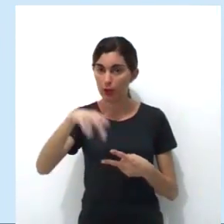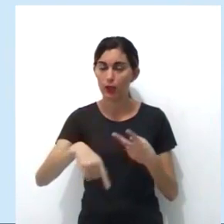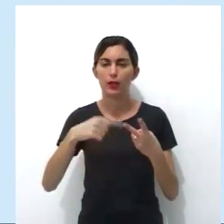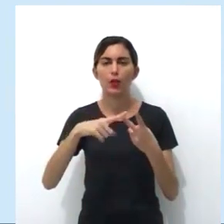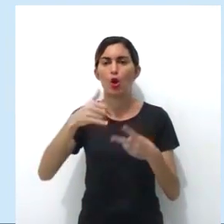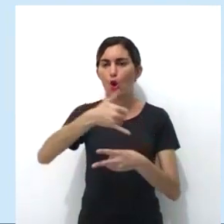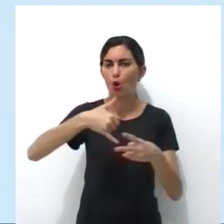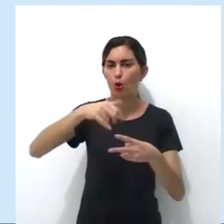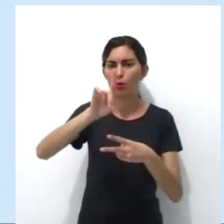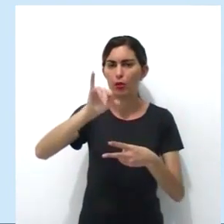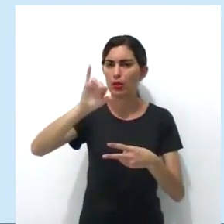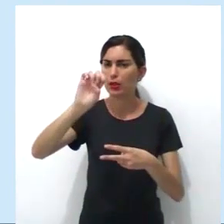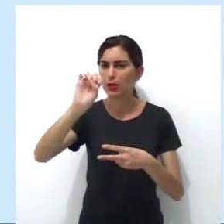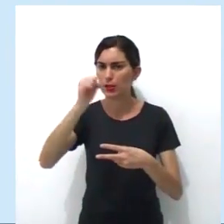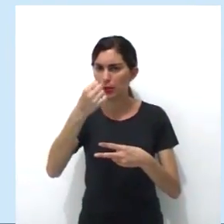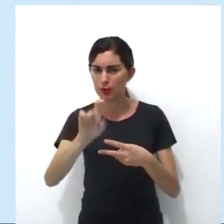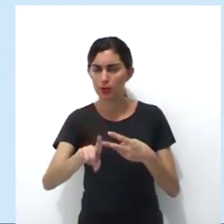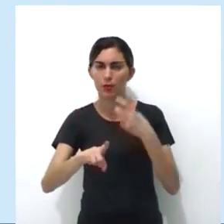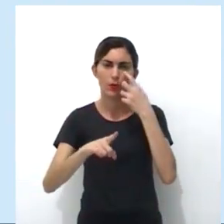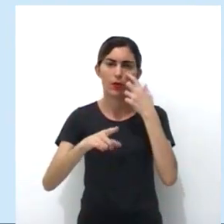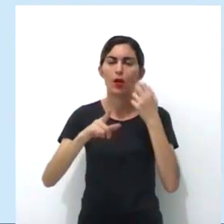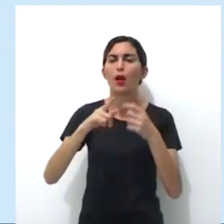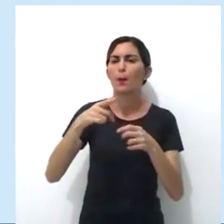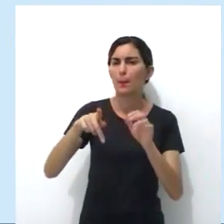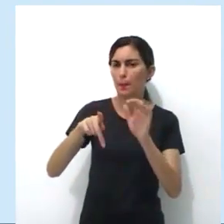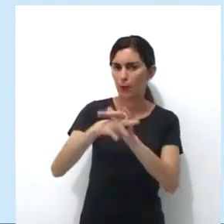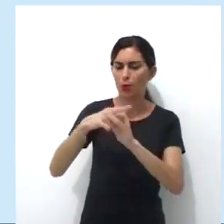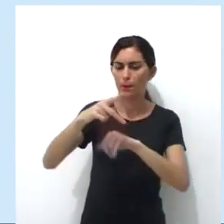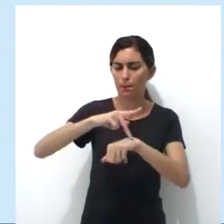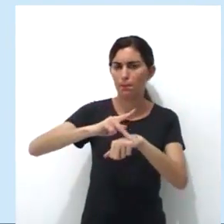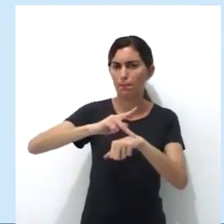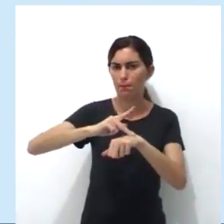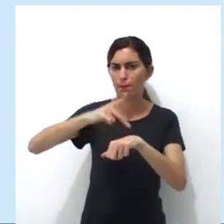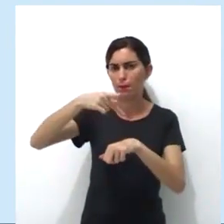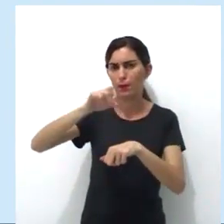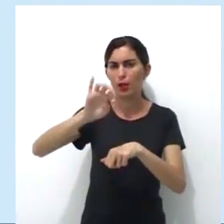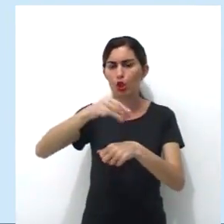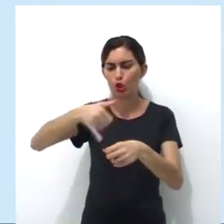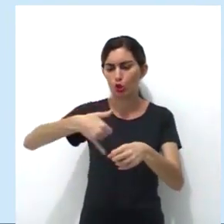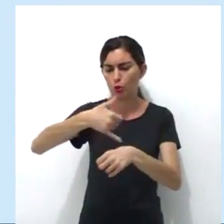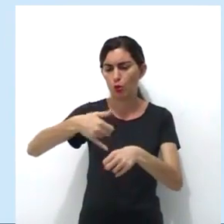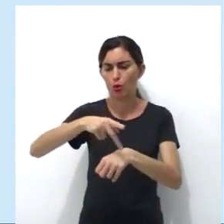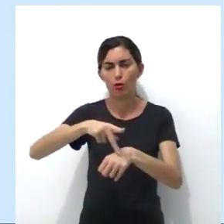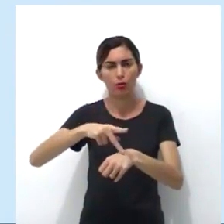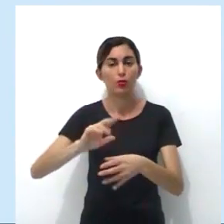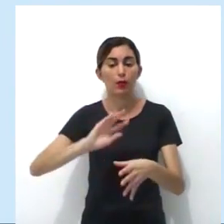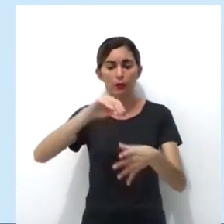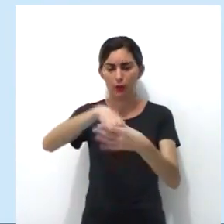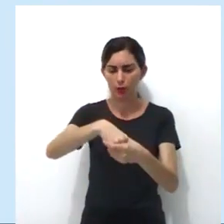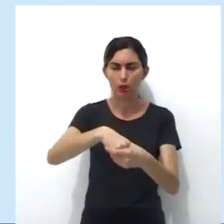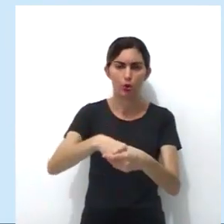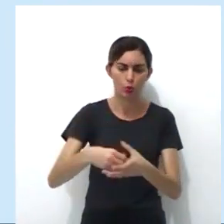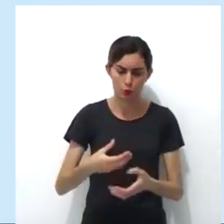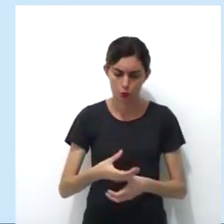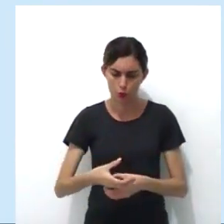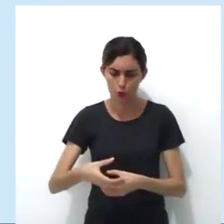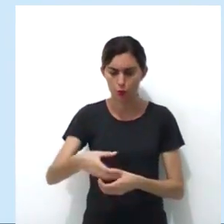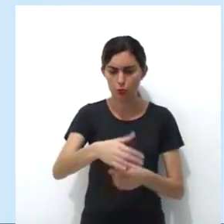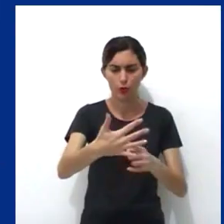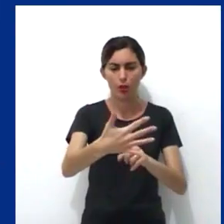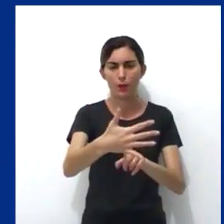de combustão interna. Eles utilizam combustíveis fósseis, como, por exemplo, a